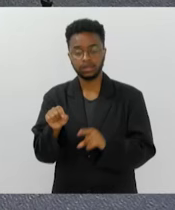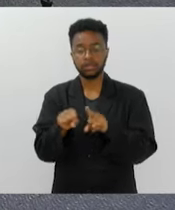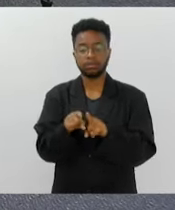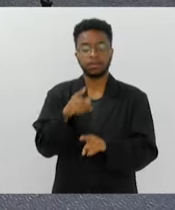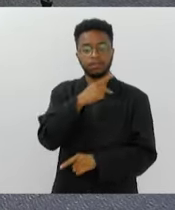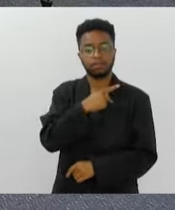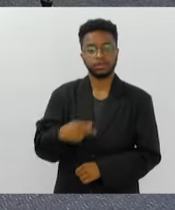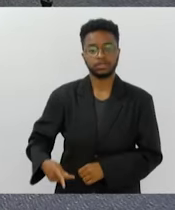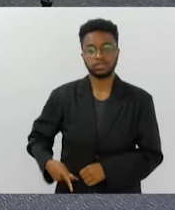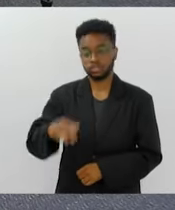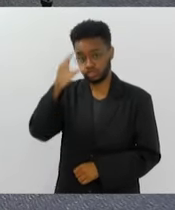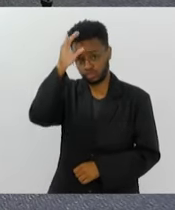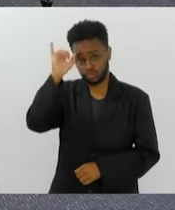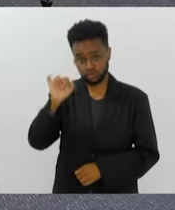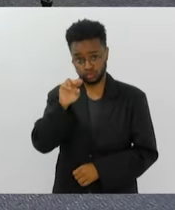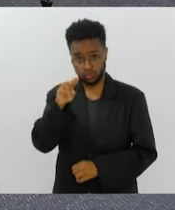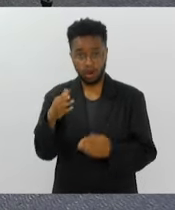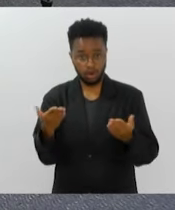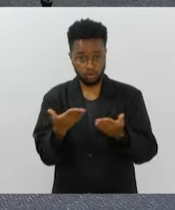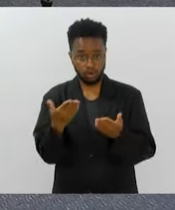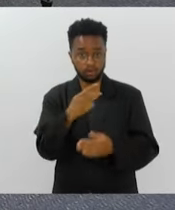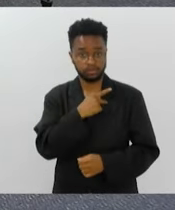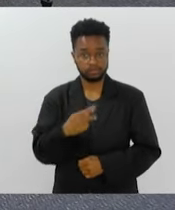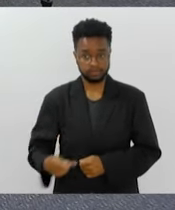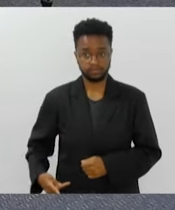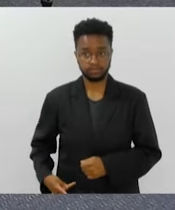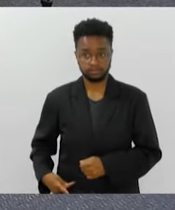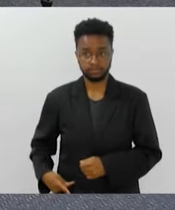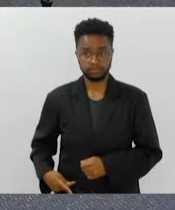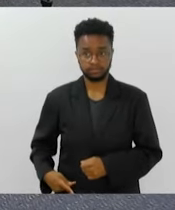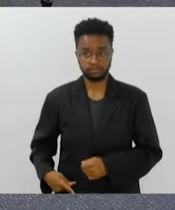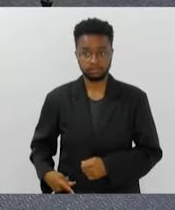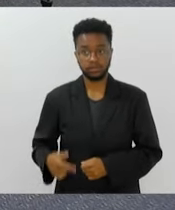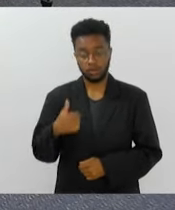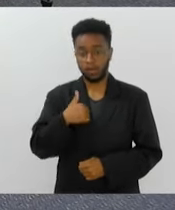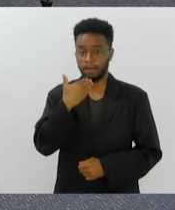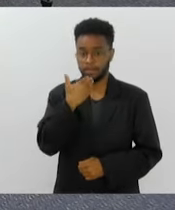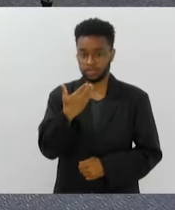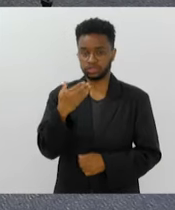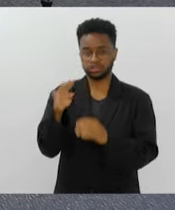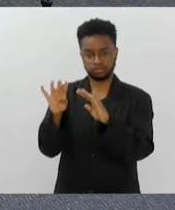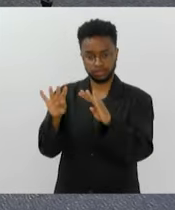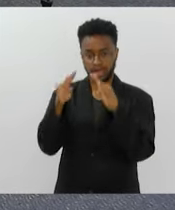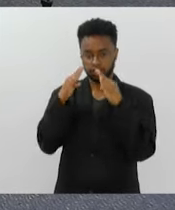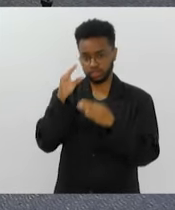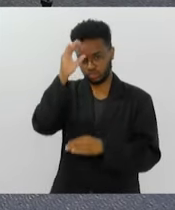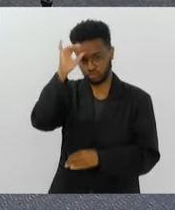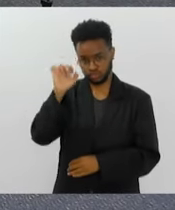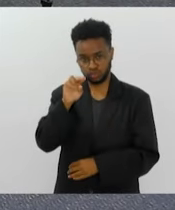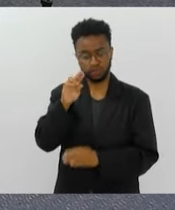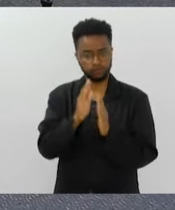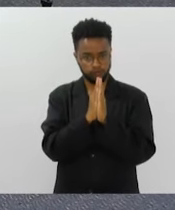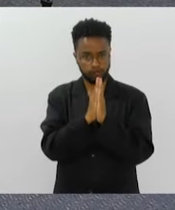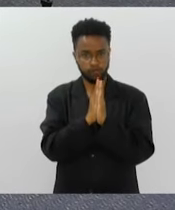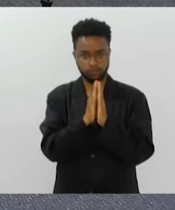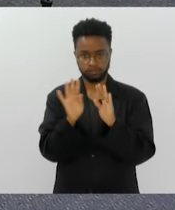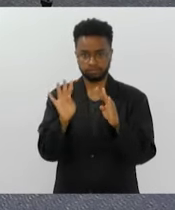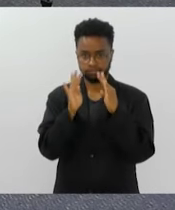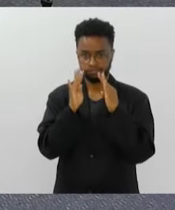tiju que tá presidindo agora a São que a quem eu queria pedir atenção tiju por